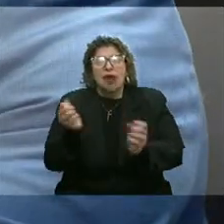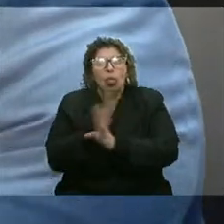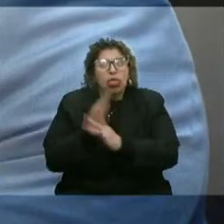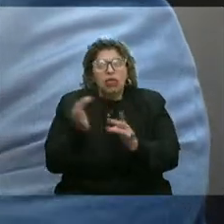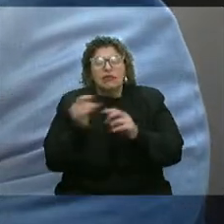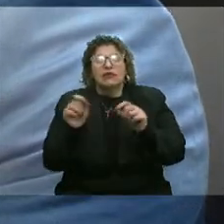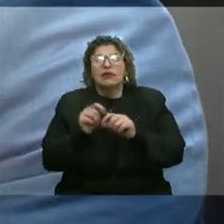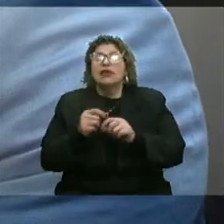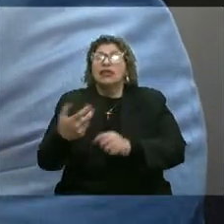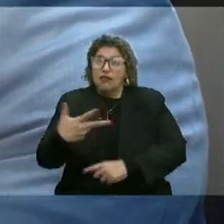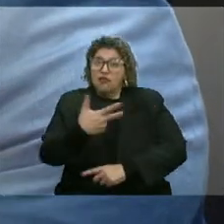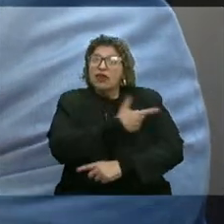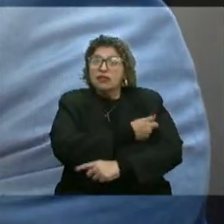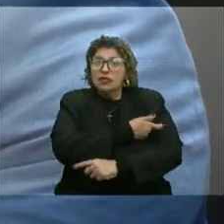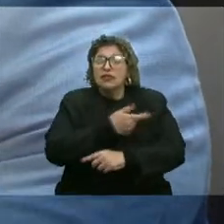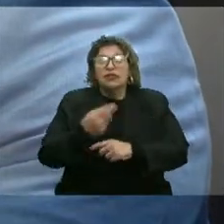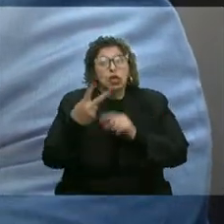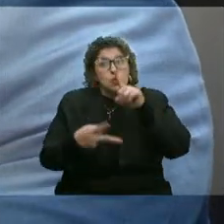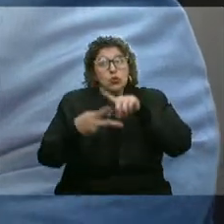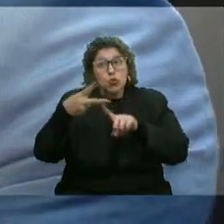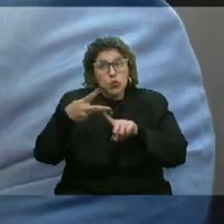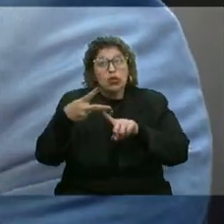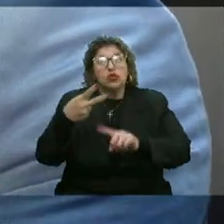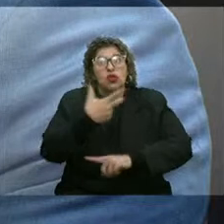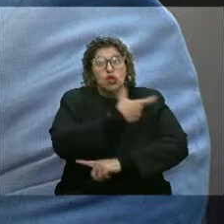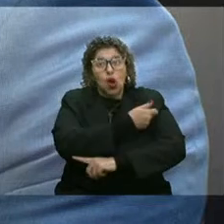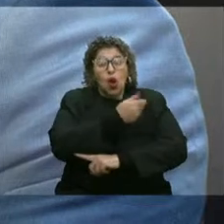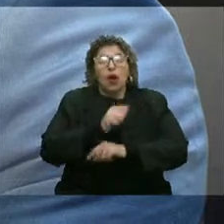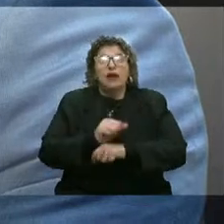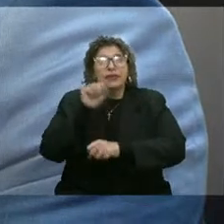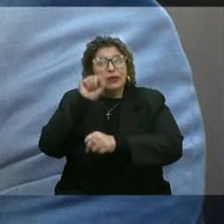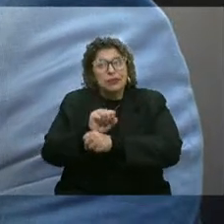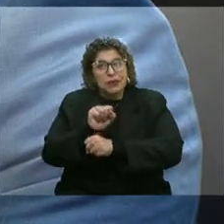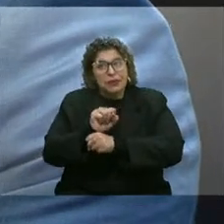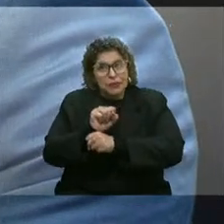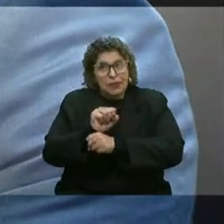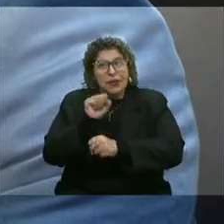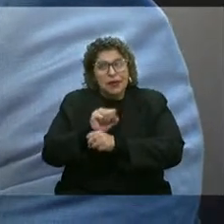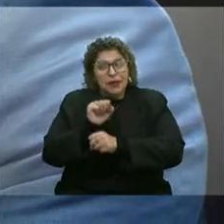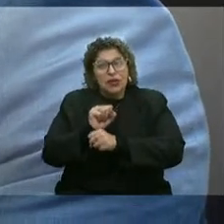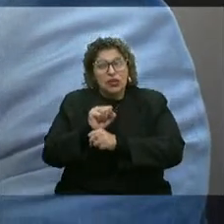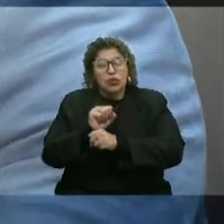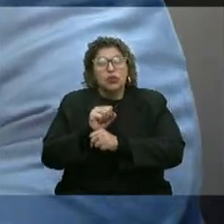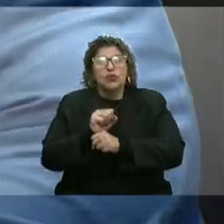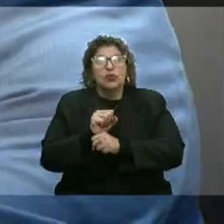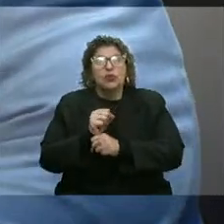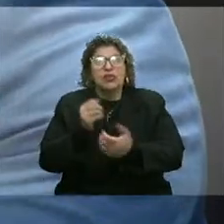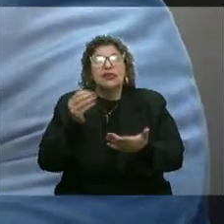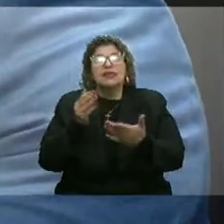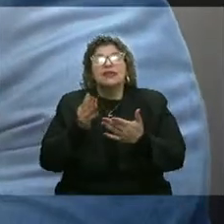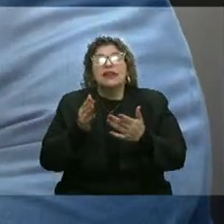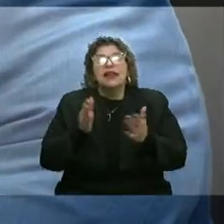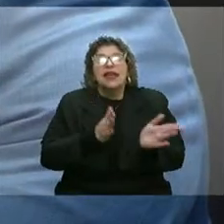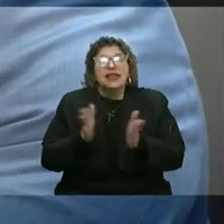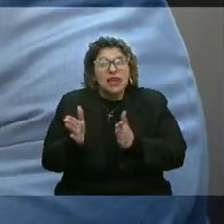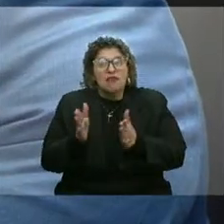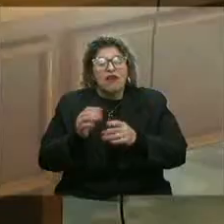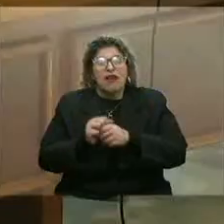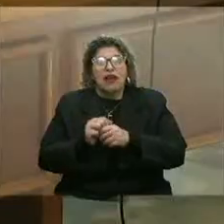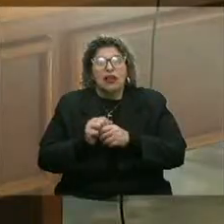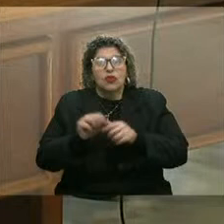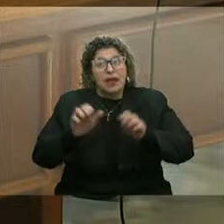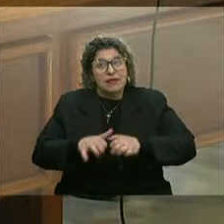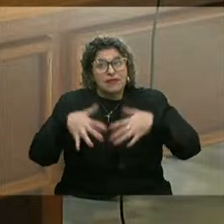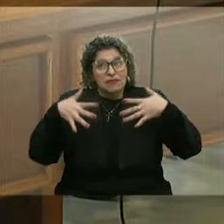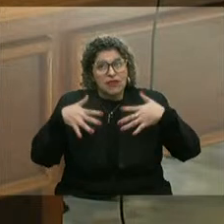da vacinação, principalmente em duas doses, respeitando aí o intervalo entre a D1 e a D2. Né? Então, a Assembleia Legislativa, ela é uma